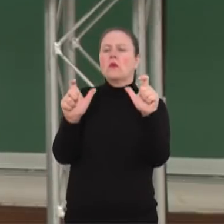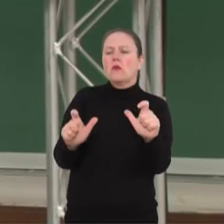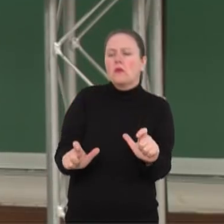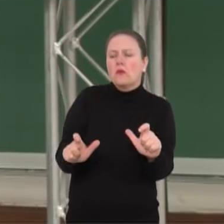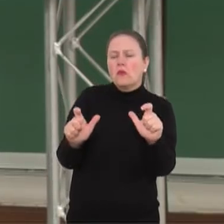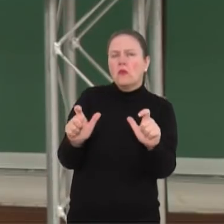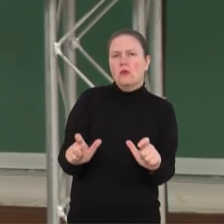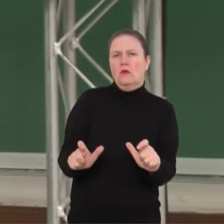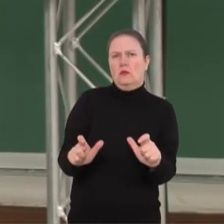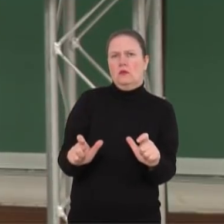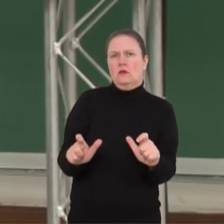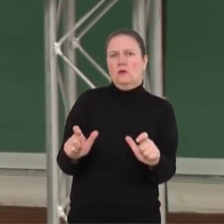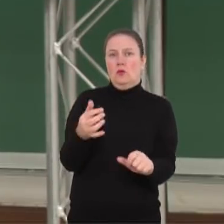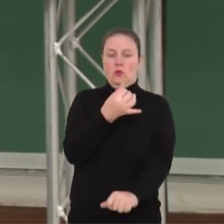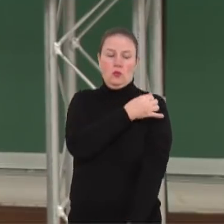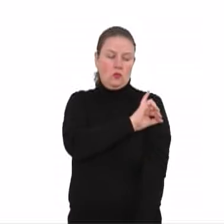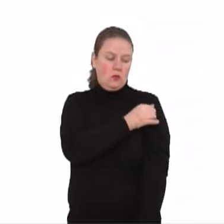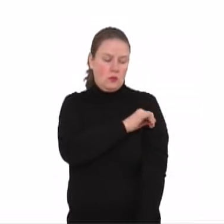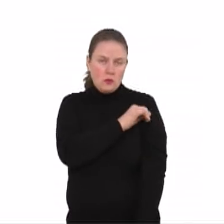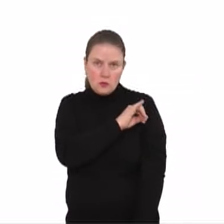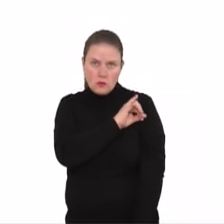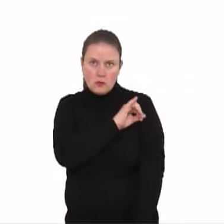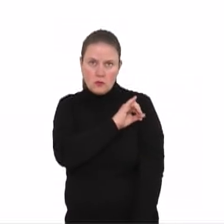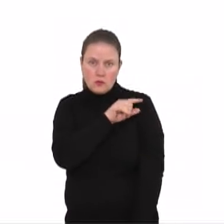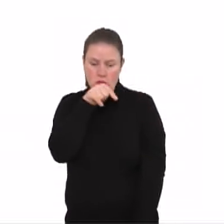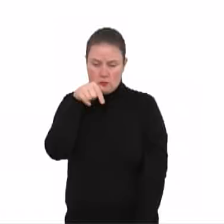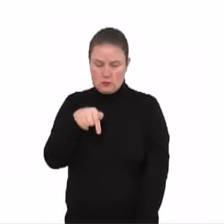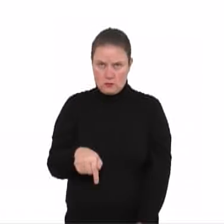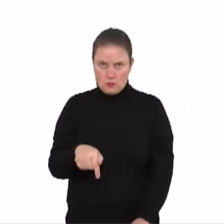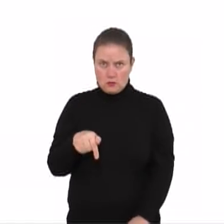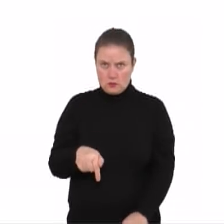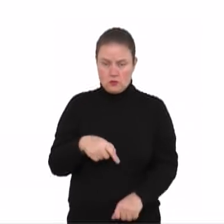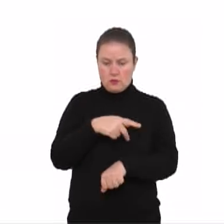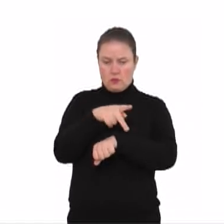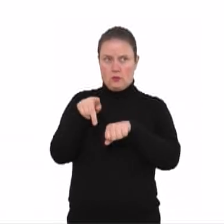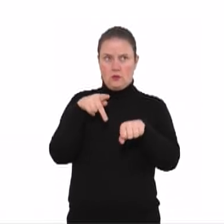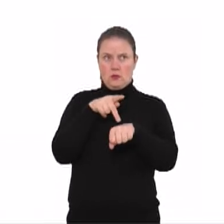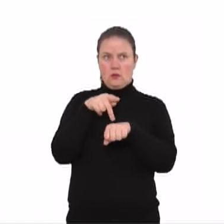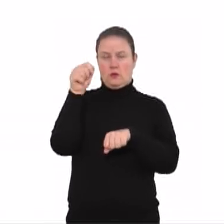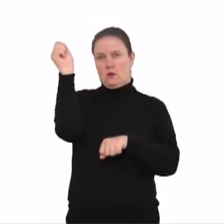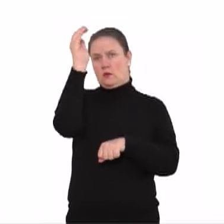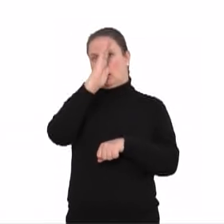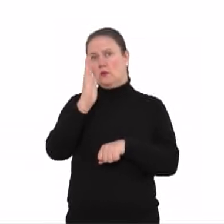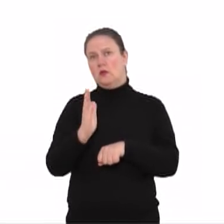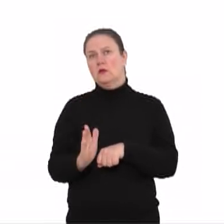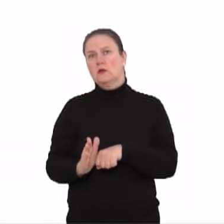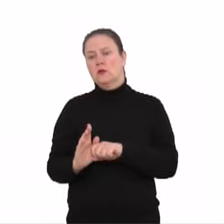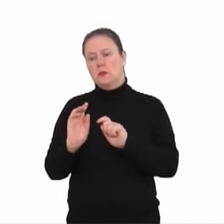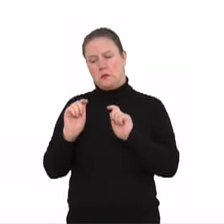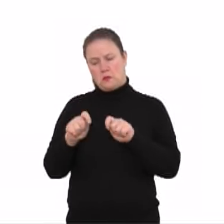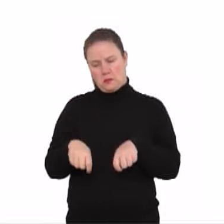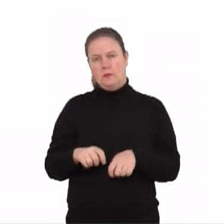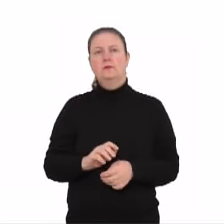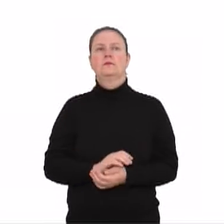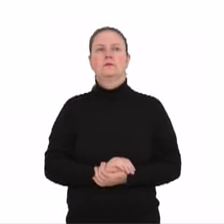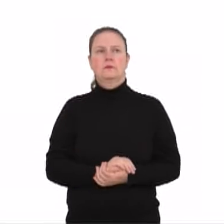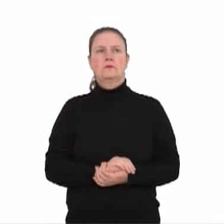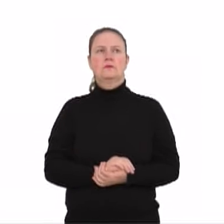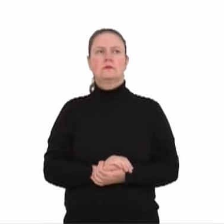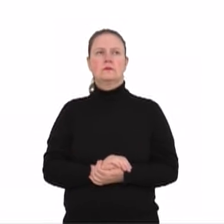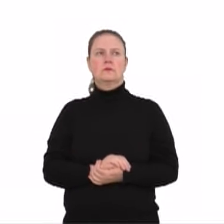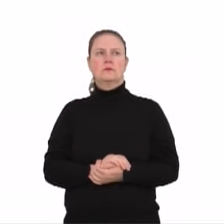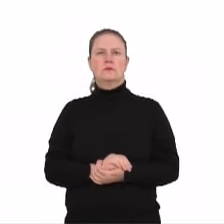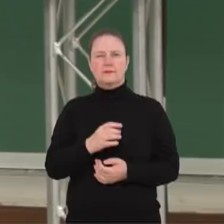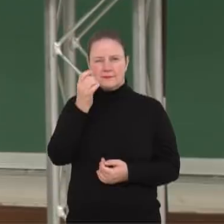de Janeiro? It is in Brazil. Ah, eu coloquei só Brasil. Ok, sem problema nenhum.